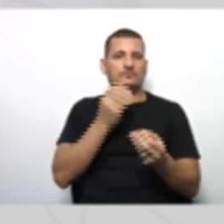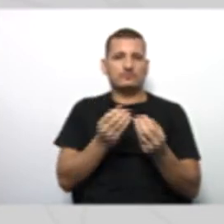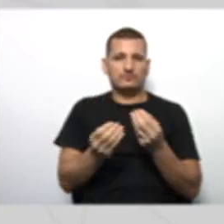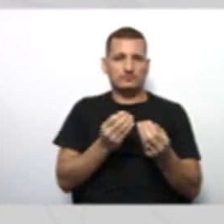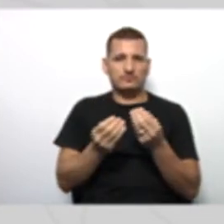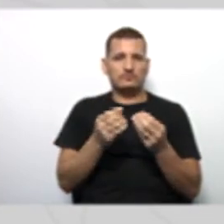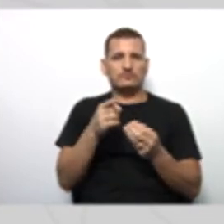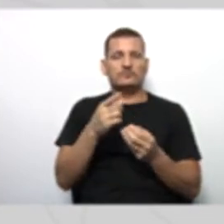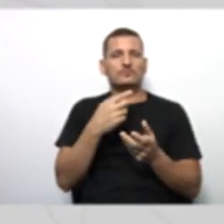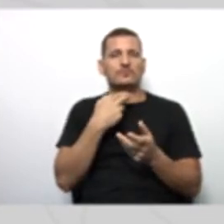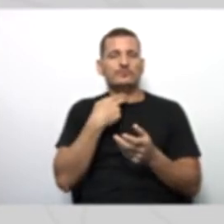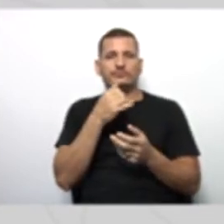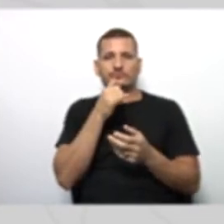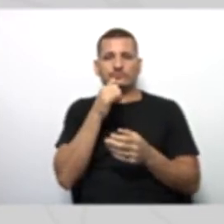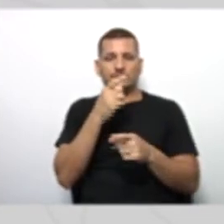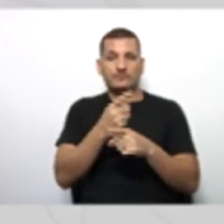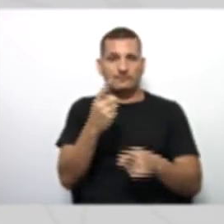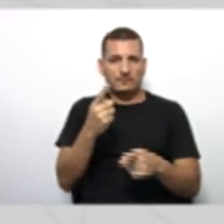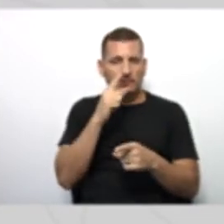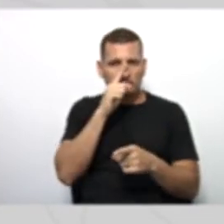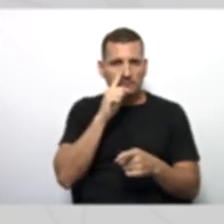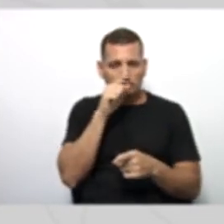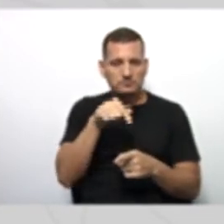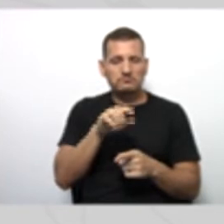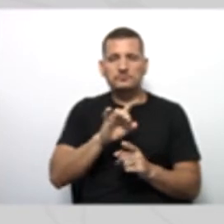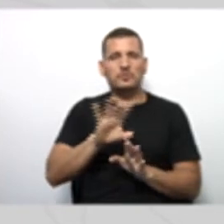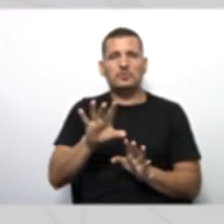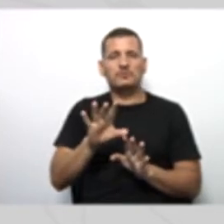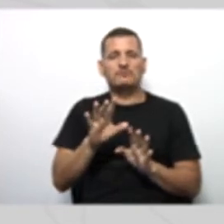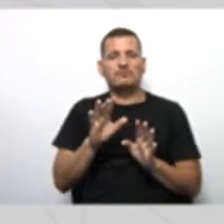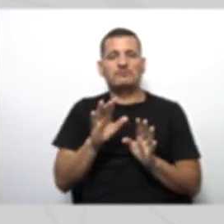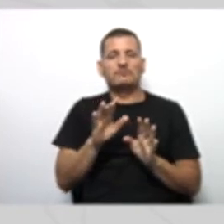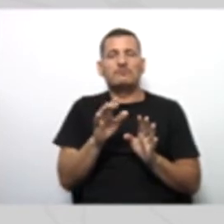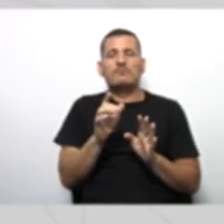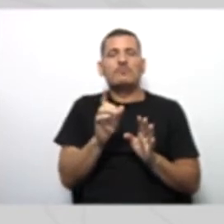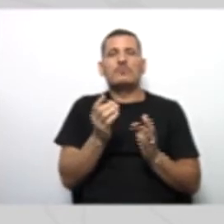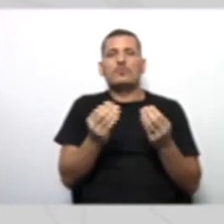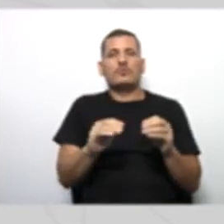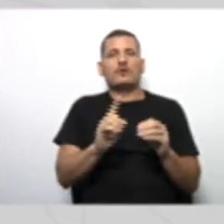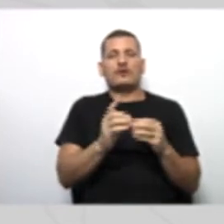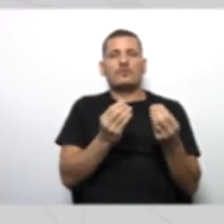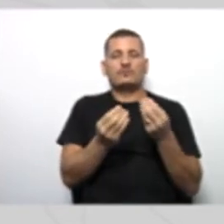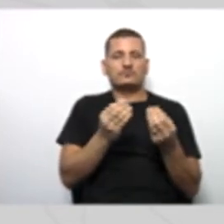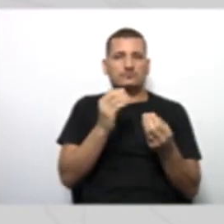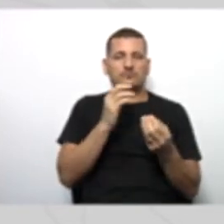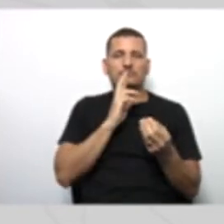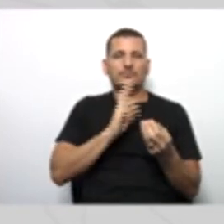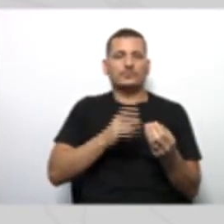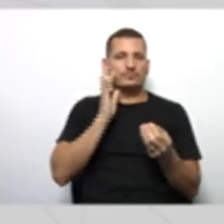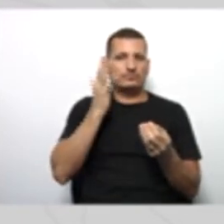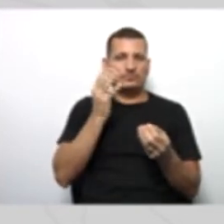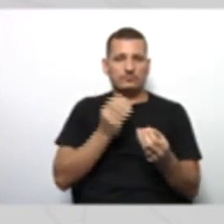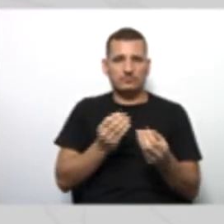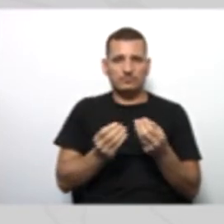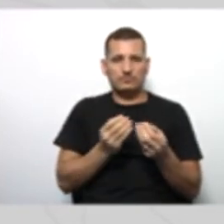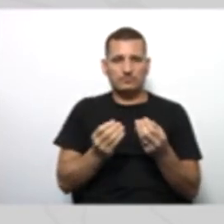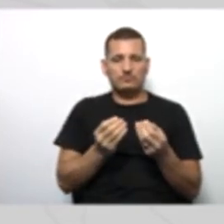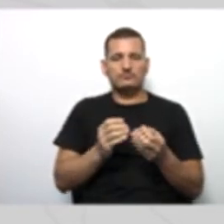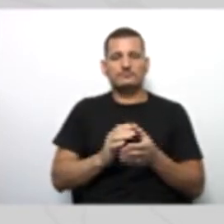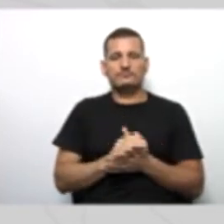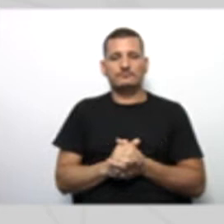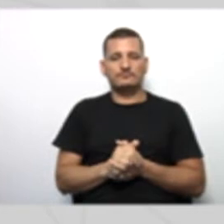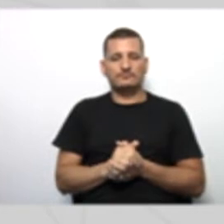possíveis respostas. Tá? O exemplo foi a questão da construção de um galpão em outra localidade. O professor acabou de falar de um exemplo aqui de uma empresa